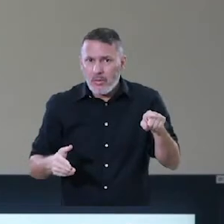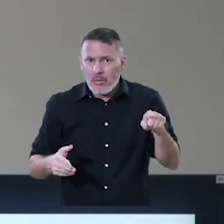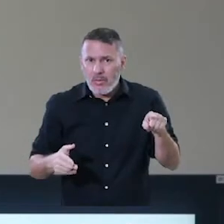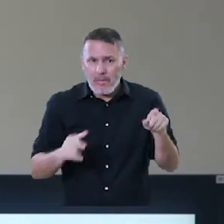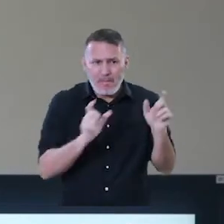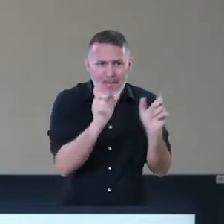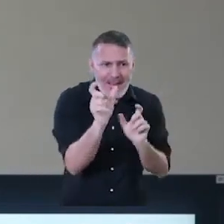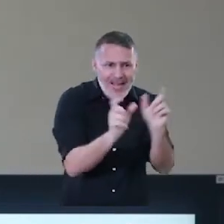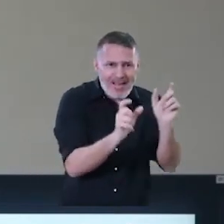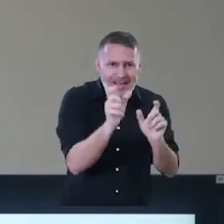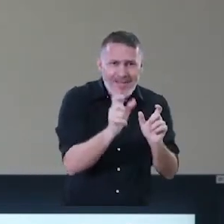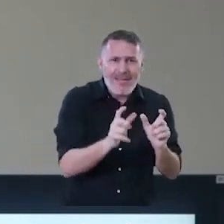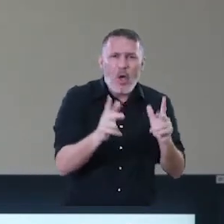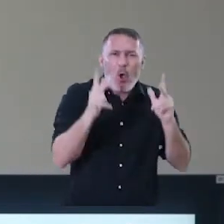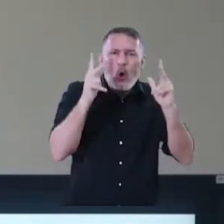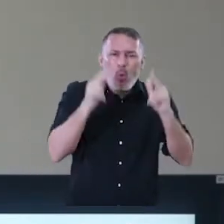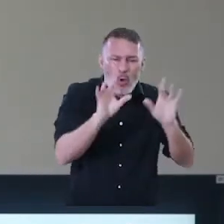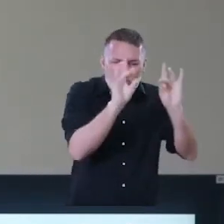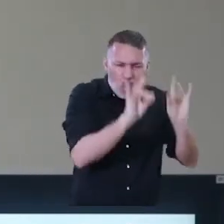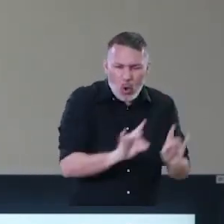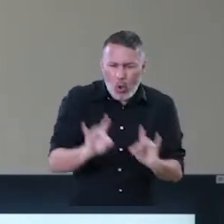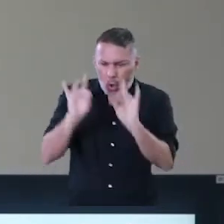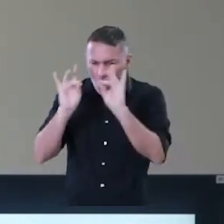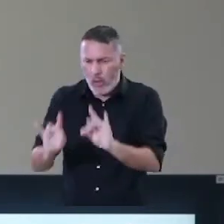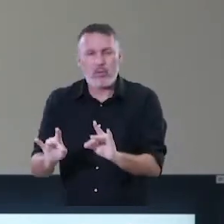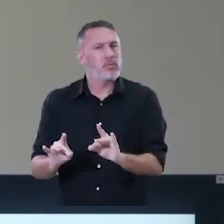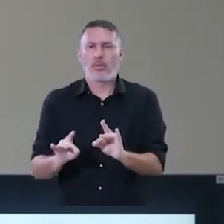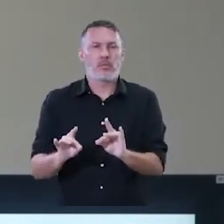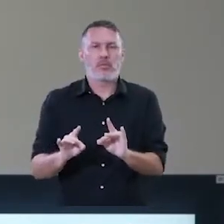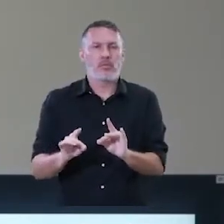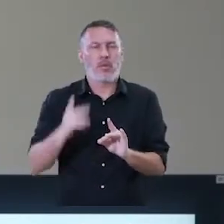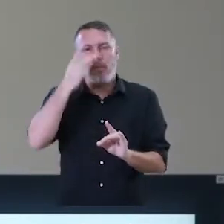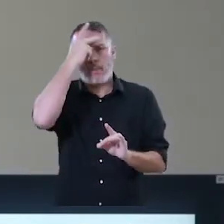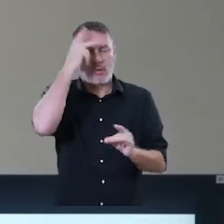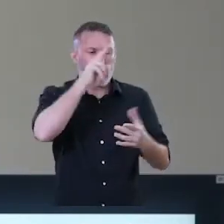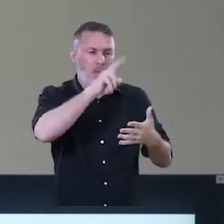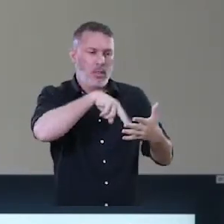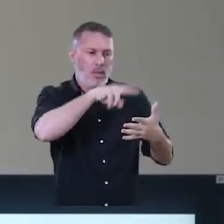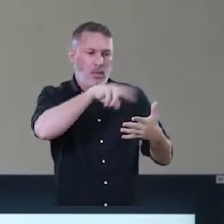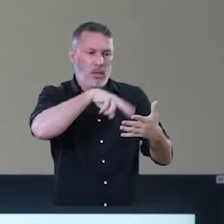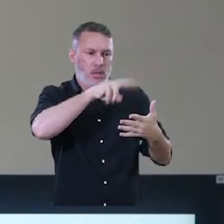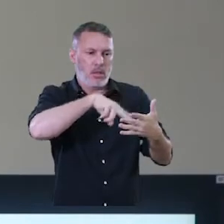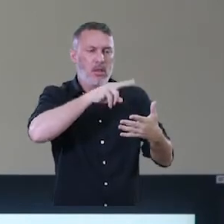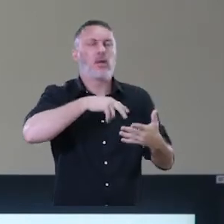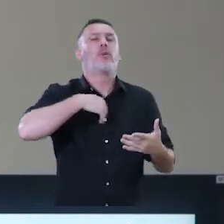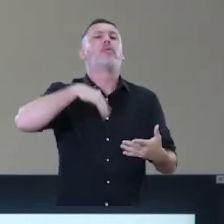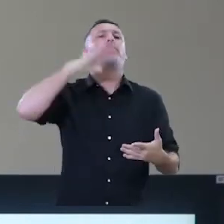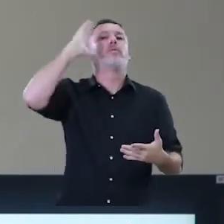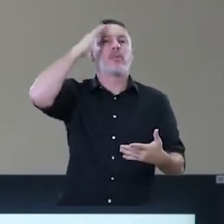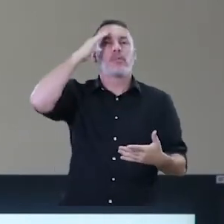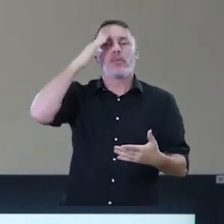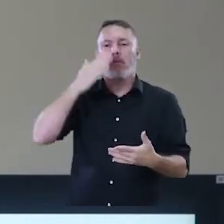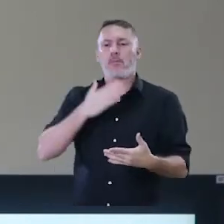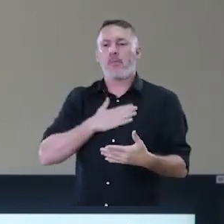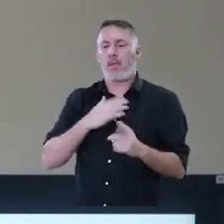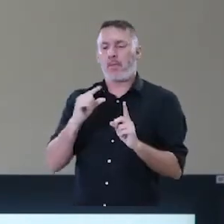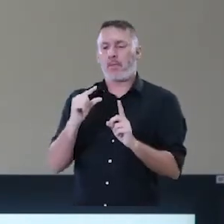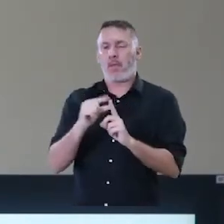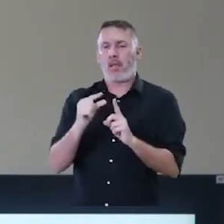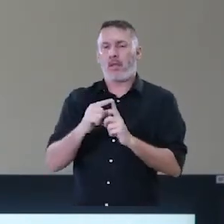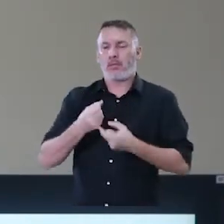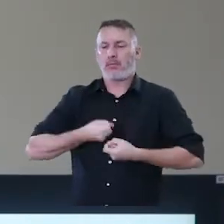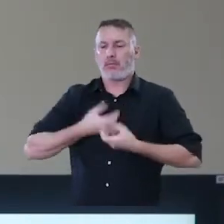Não. Ele trabalhou ali com suas próprias palavras. Então ele utilizou da citação indireta. Por quê?